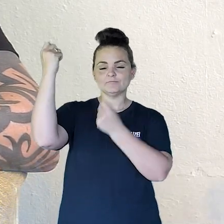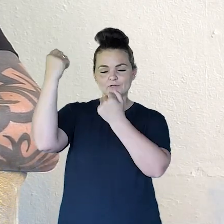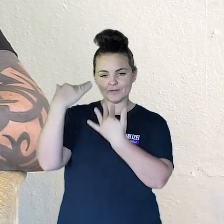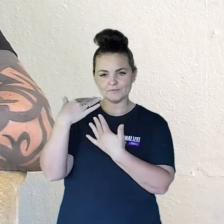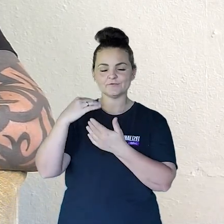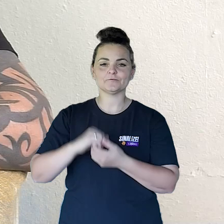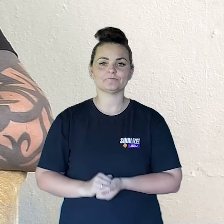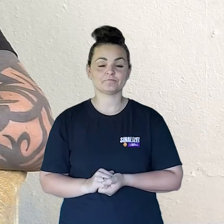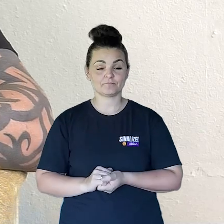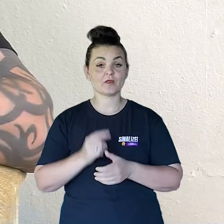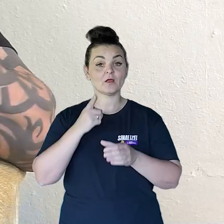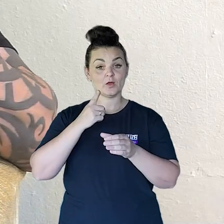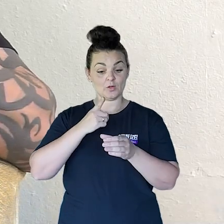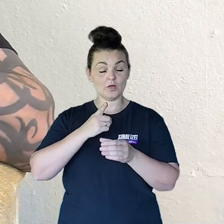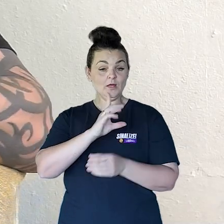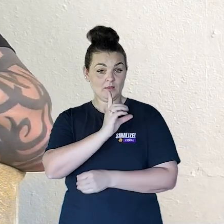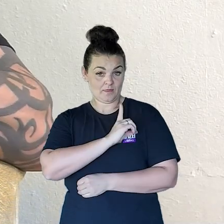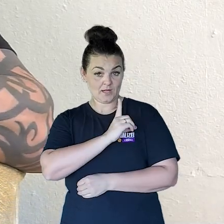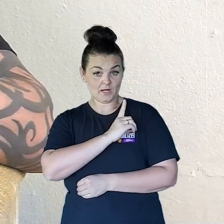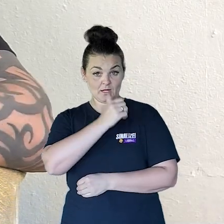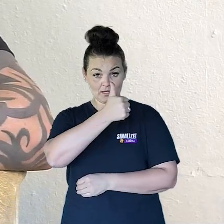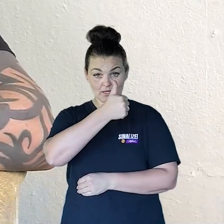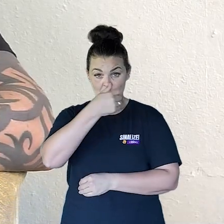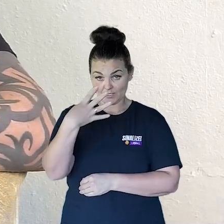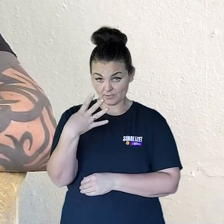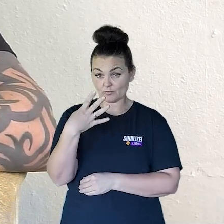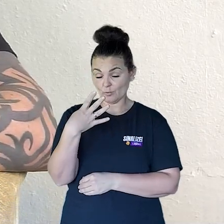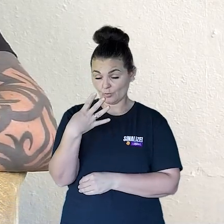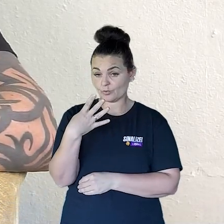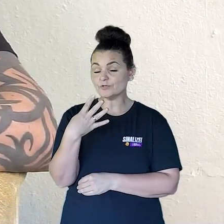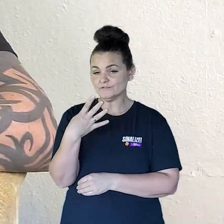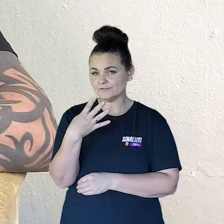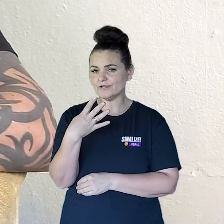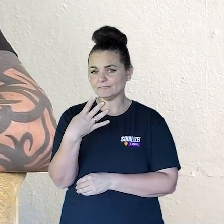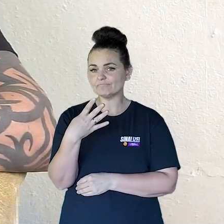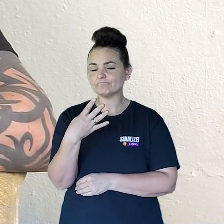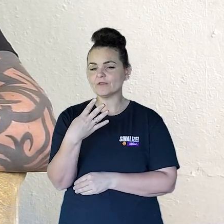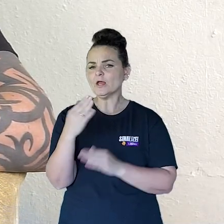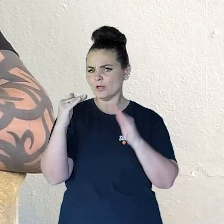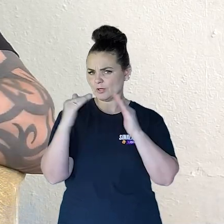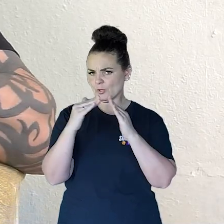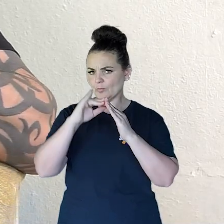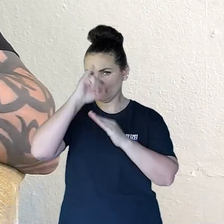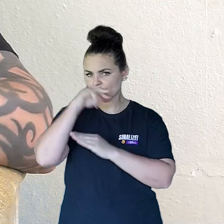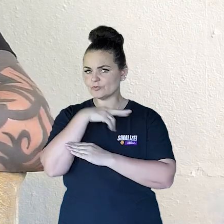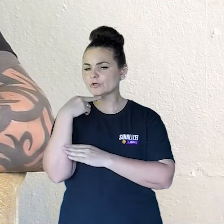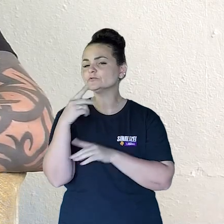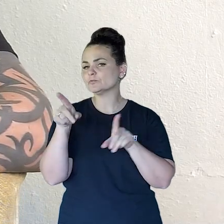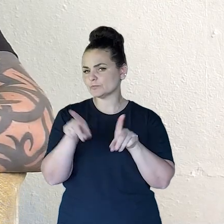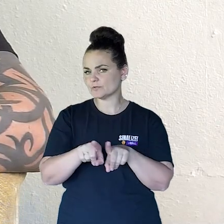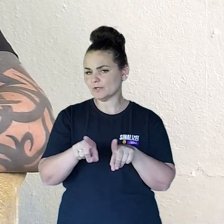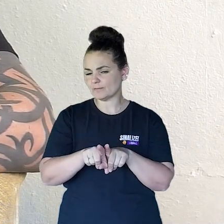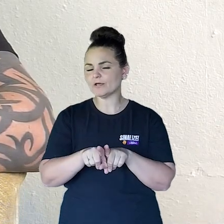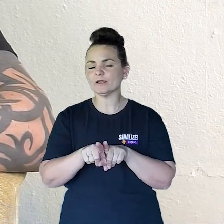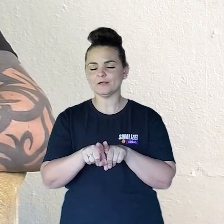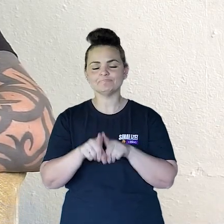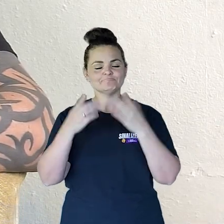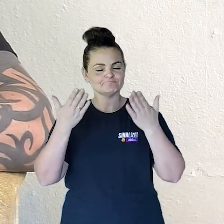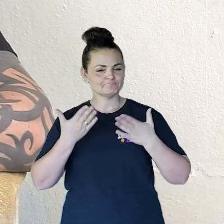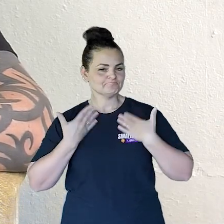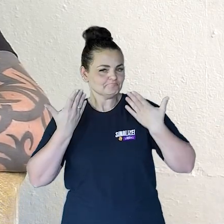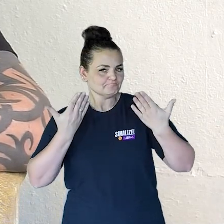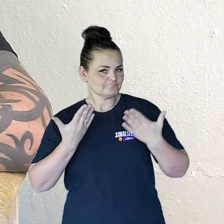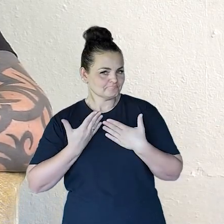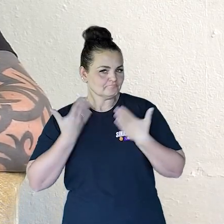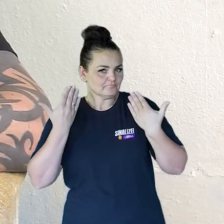E estou aqui na cidade, sou delegado há 14 anos, estou em Jaraguá do Sul há 14 anos e agora, com muita